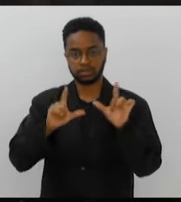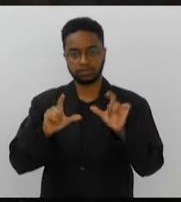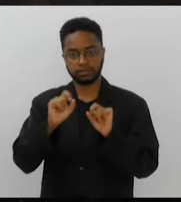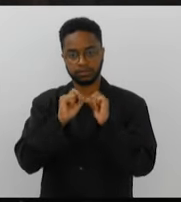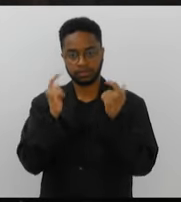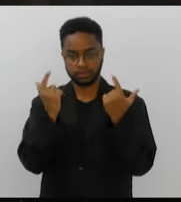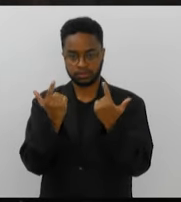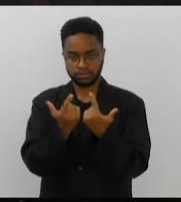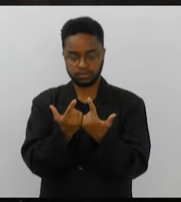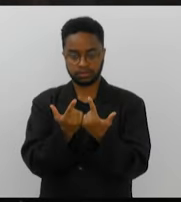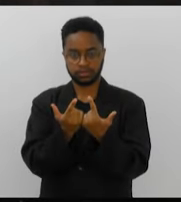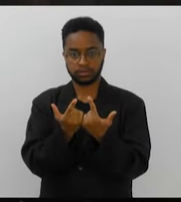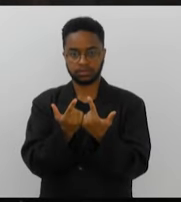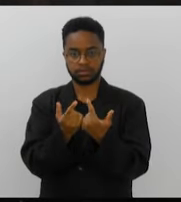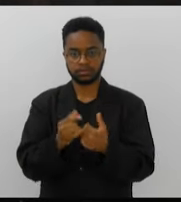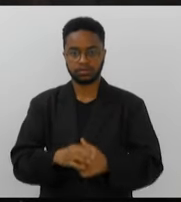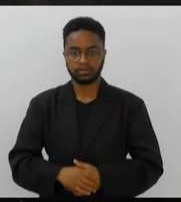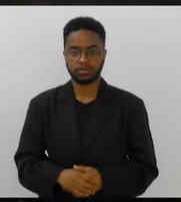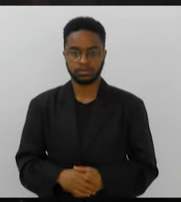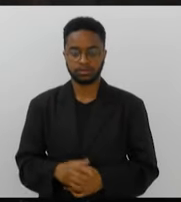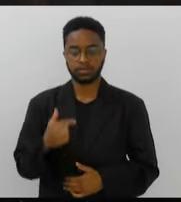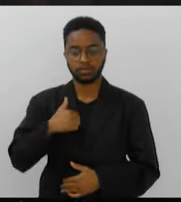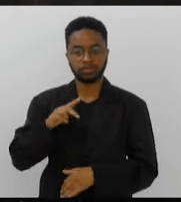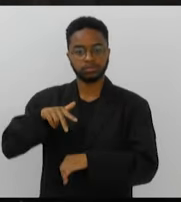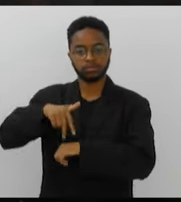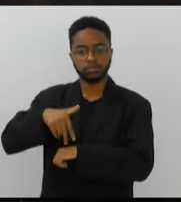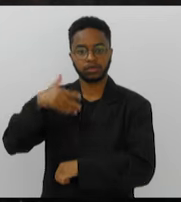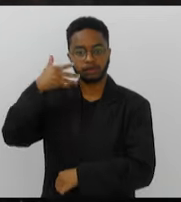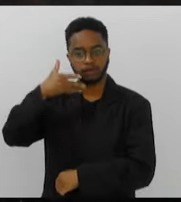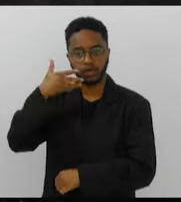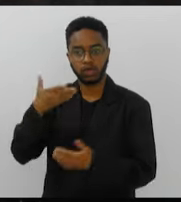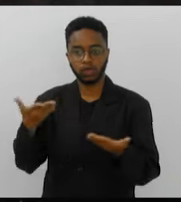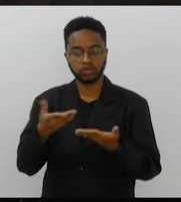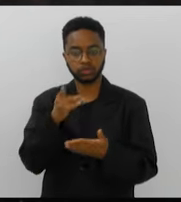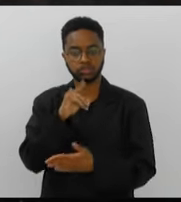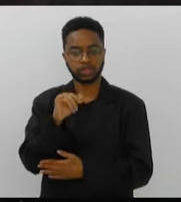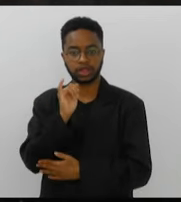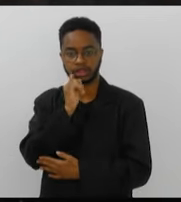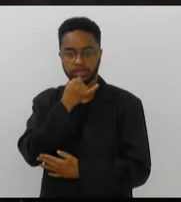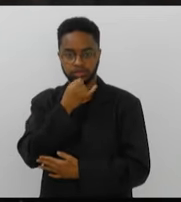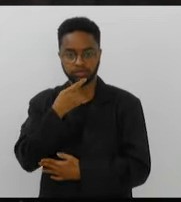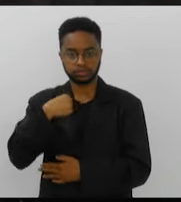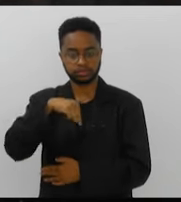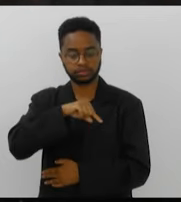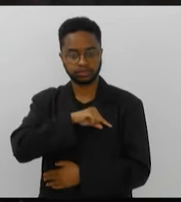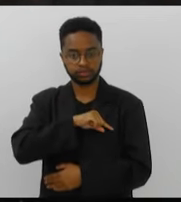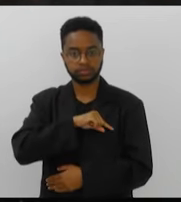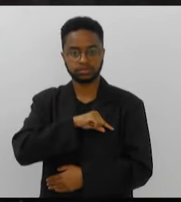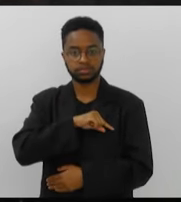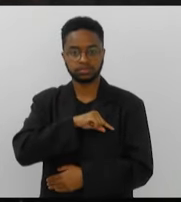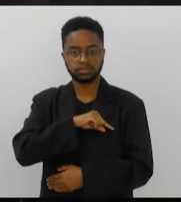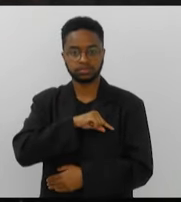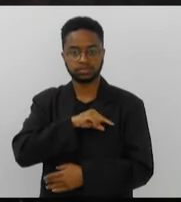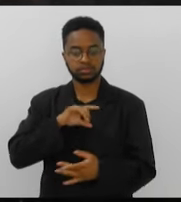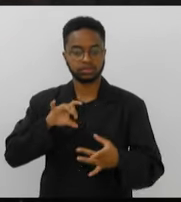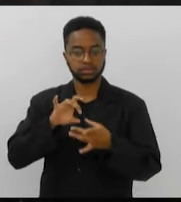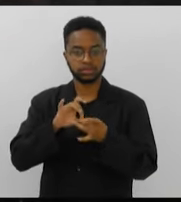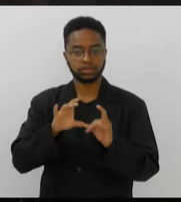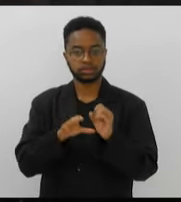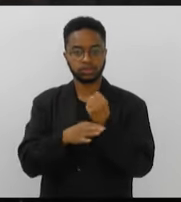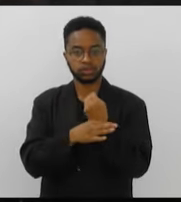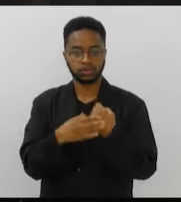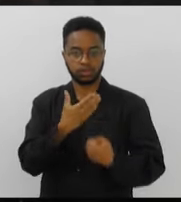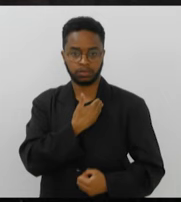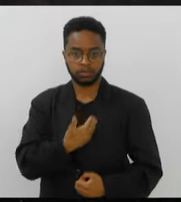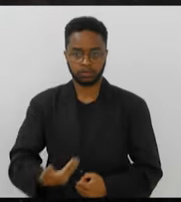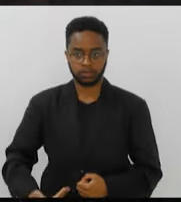Alerj. Usar a fala hoje, um dia muito triste para a gente que faz parte da segurança pública do nosso estado,